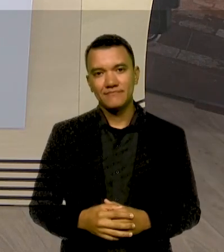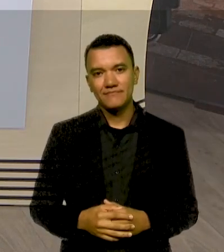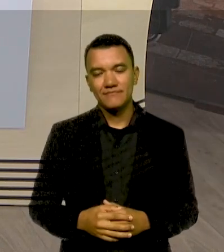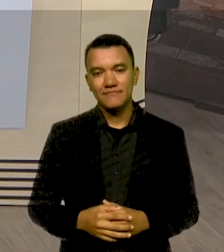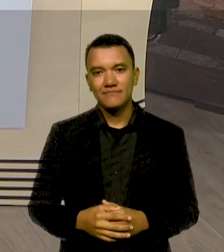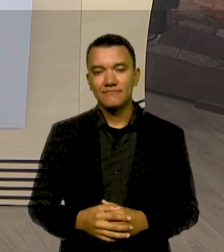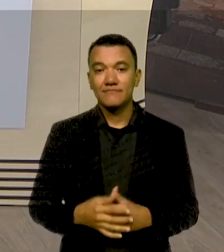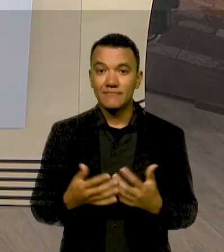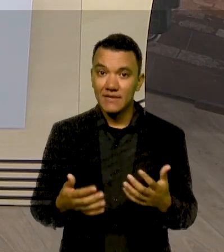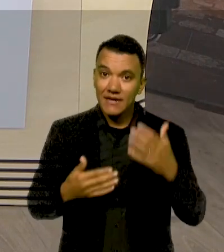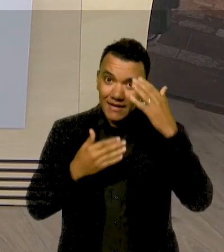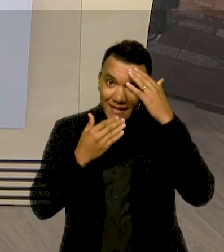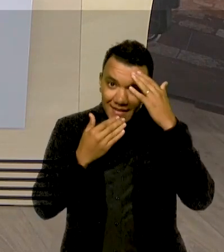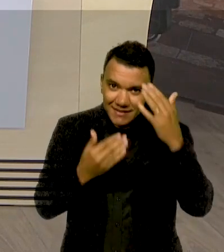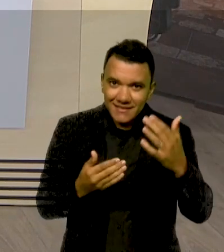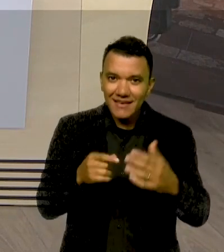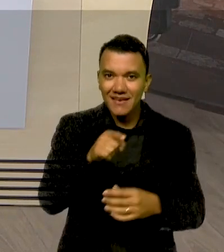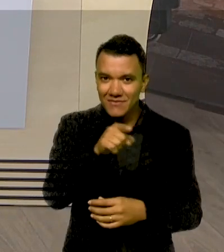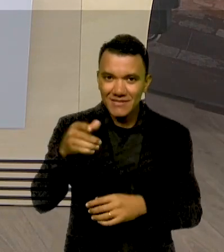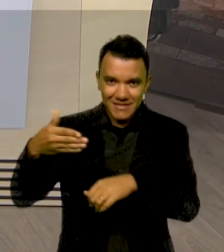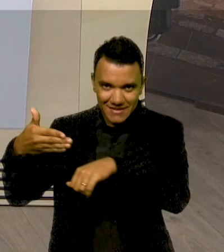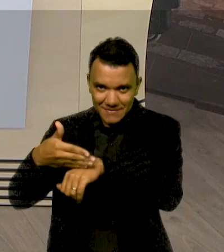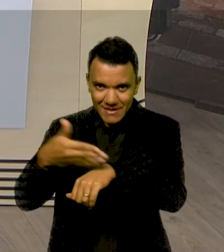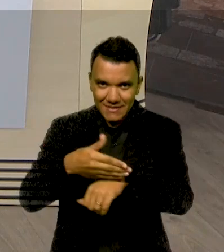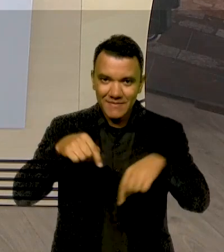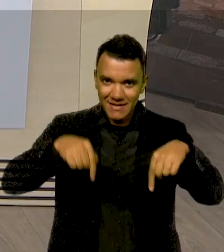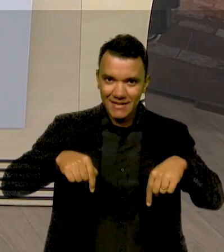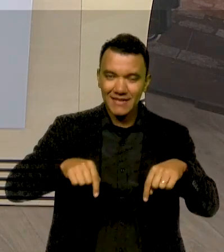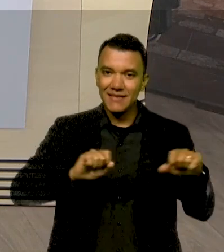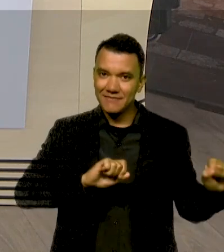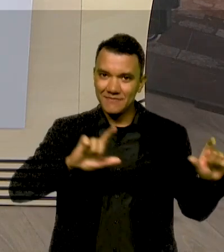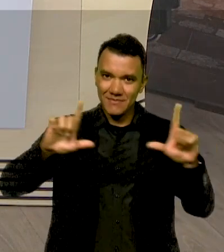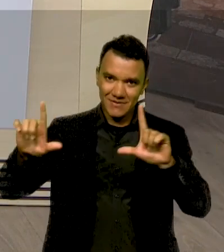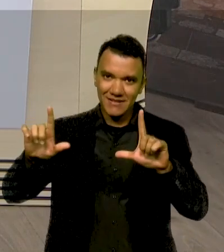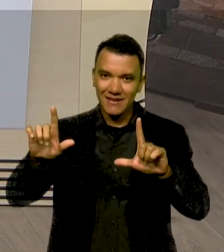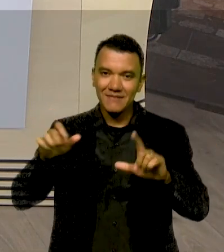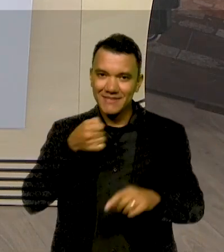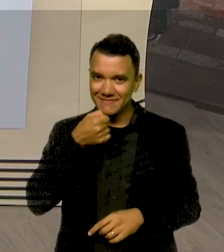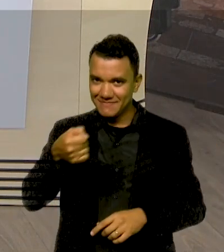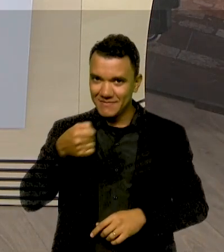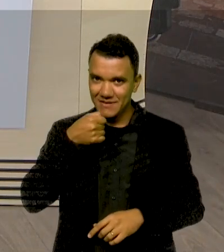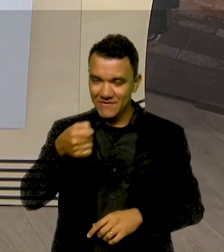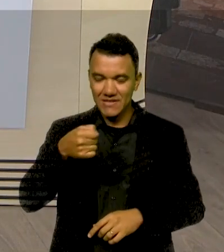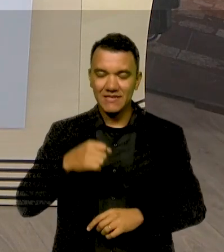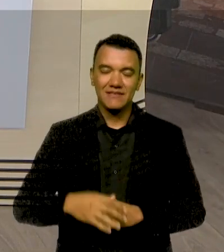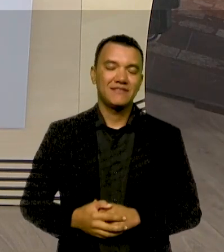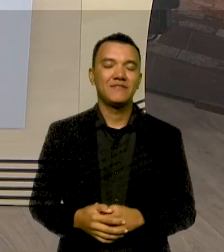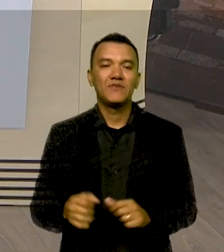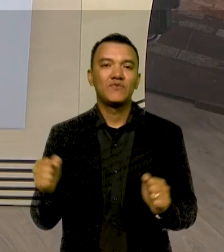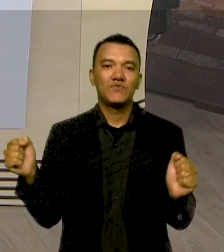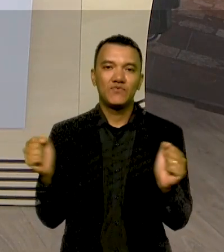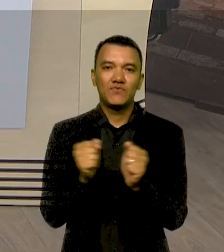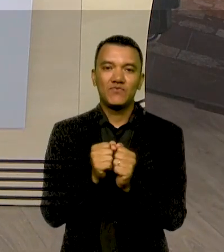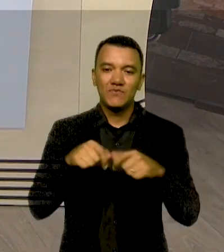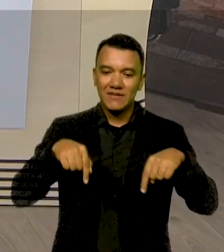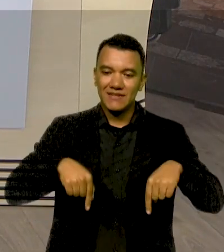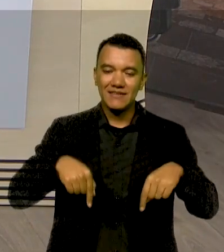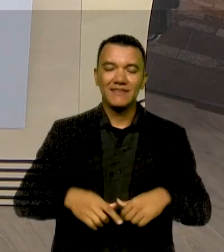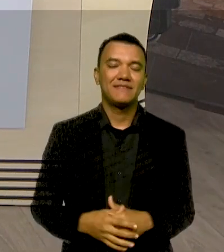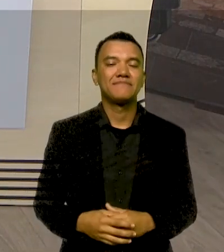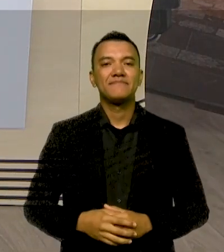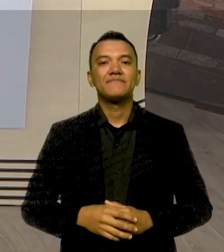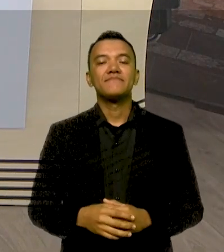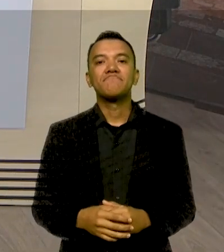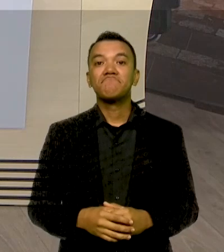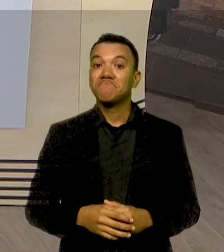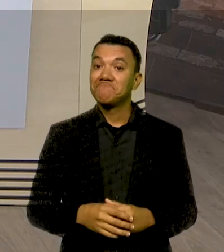Quero agradecer imensamente a presença de vocês aqui comigo no Contraplano, participando desse debate